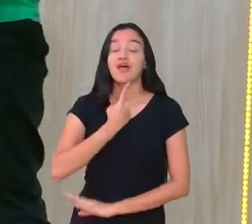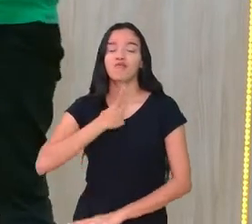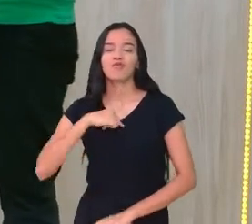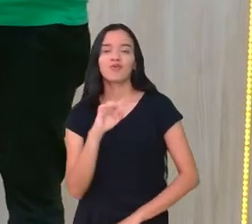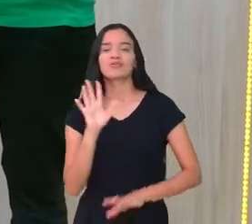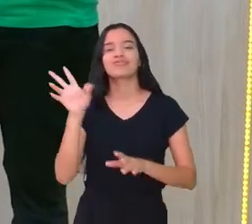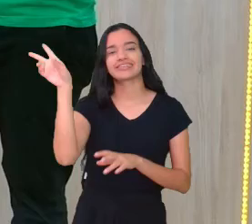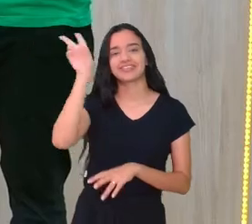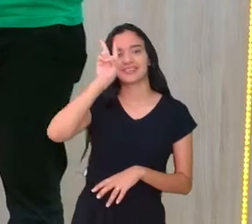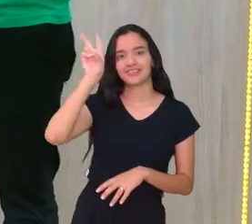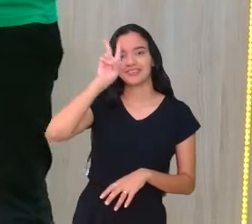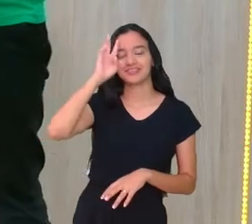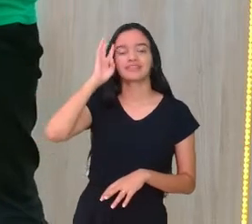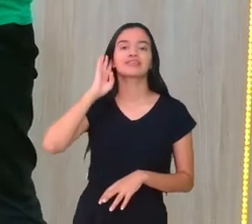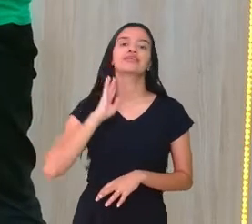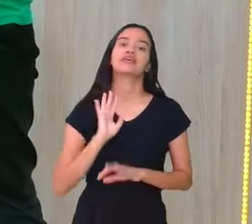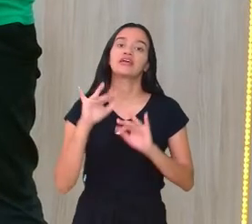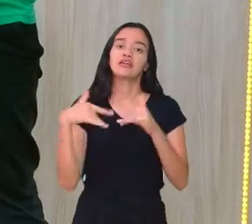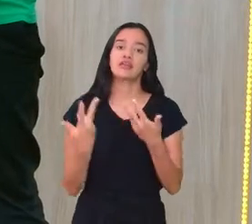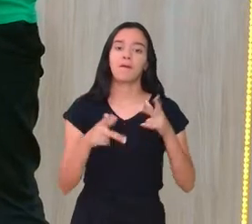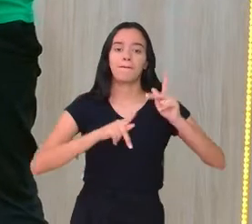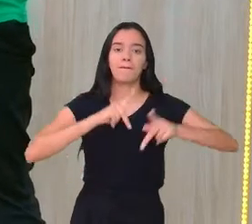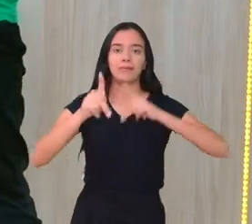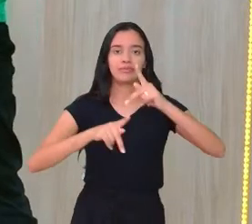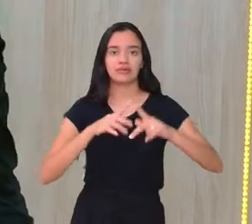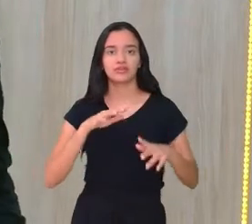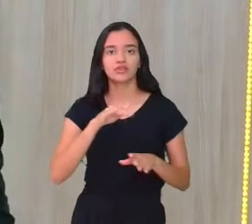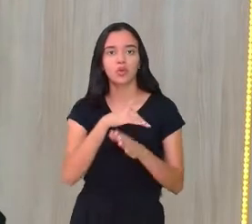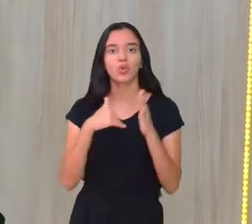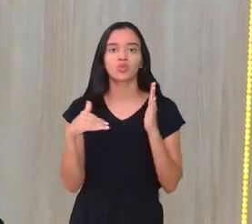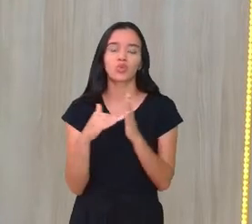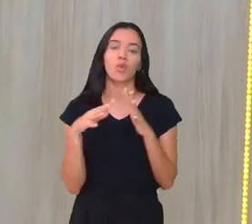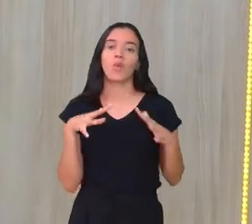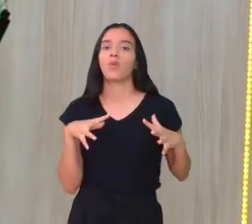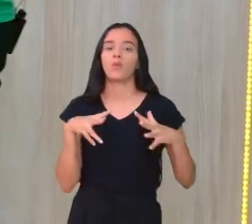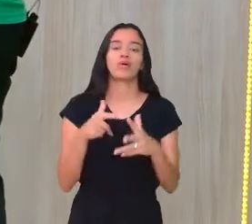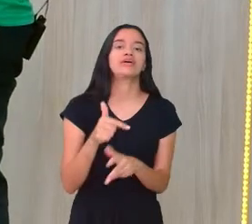da segunda-feira. Então, ó, população total do mundo,